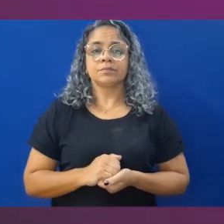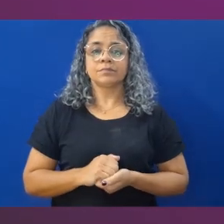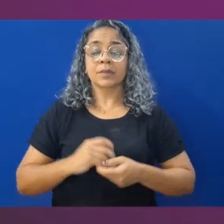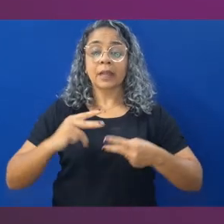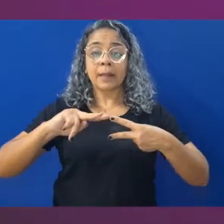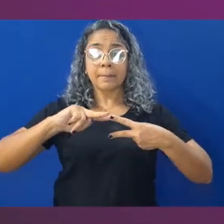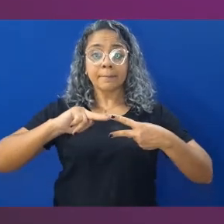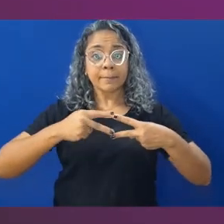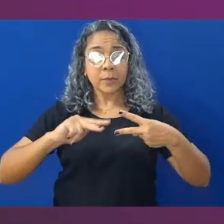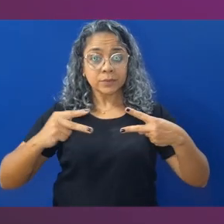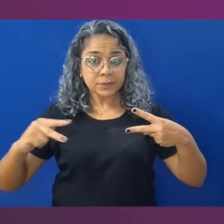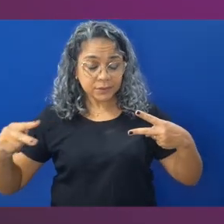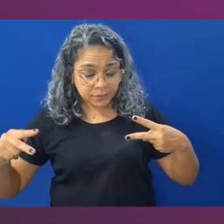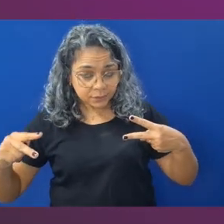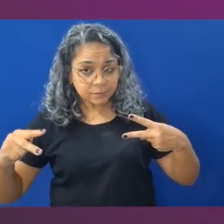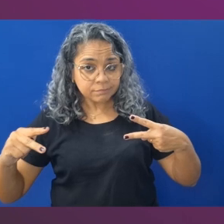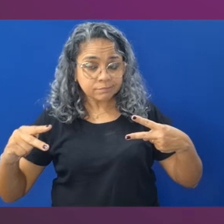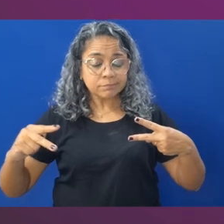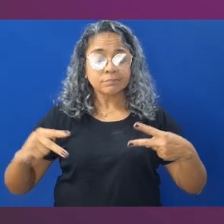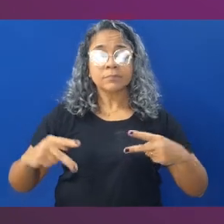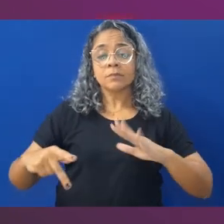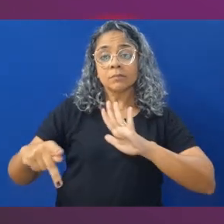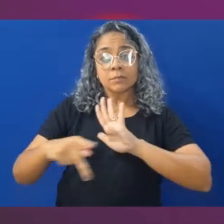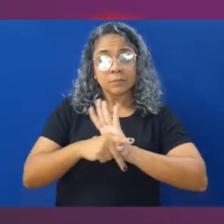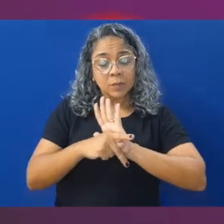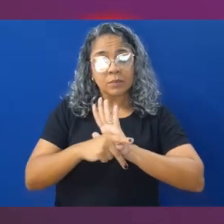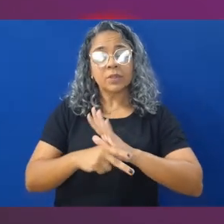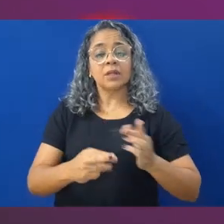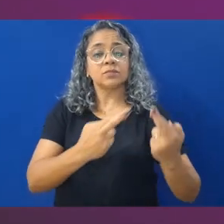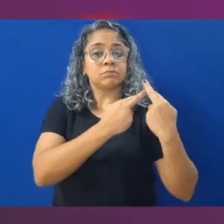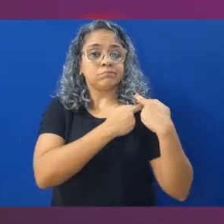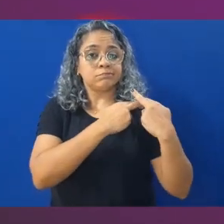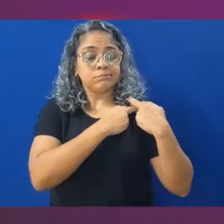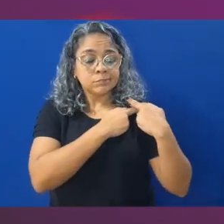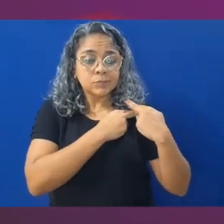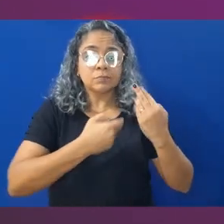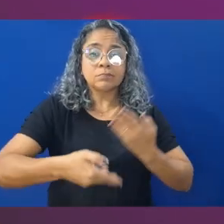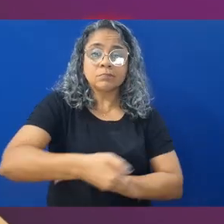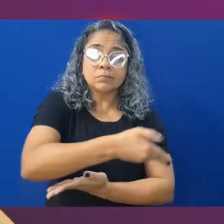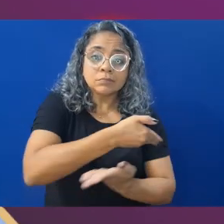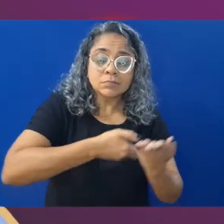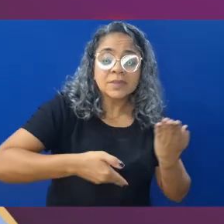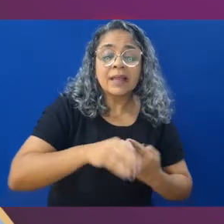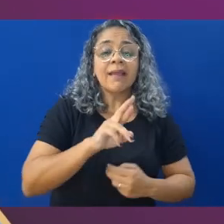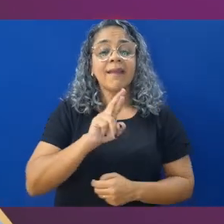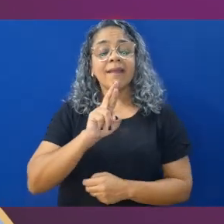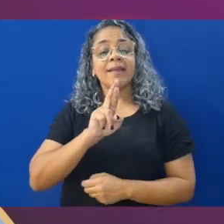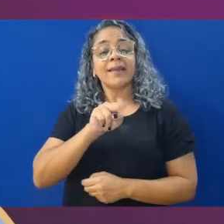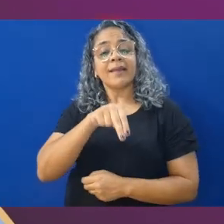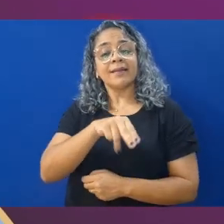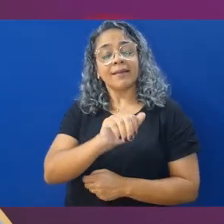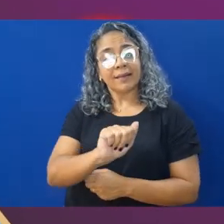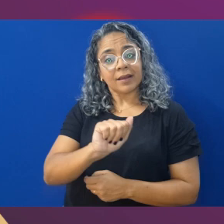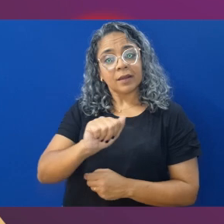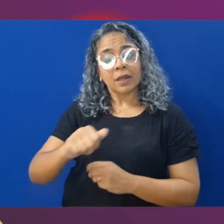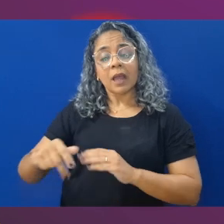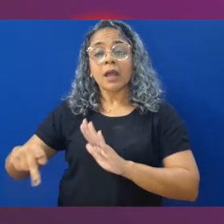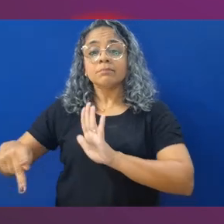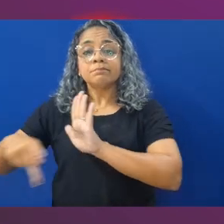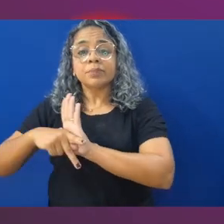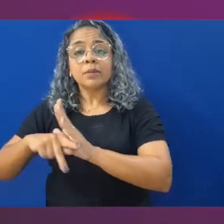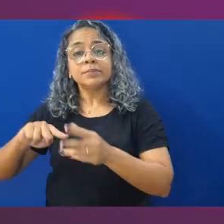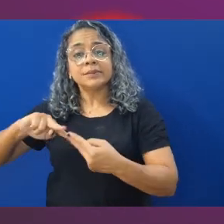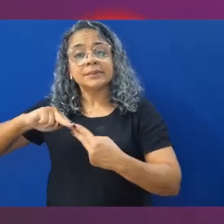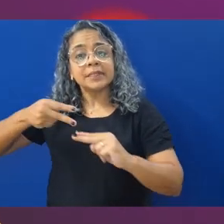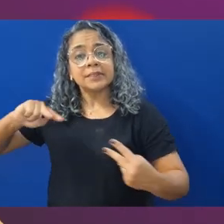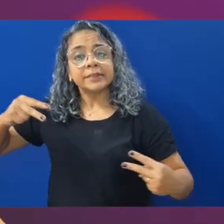Uma proteína de destaque é a transcriptase reversa, responsável por transformar o RNA viral em DNA de fita